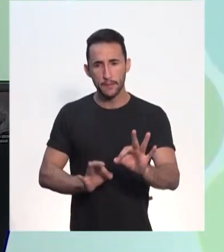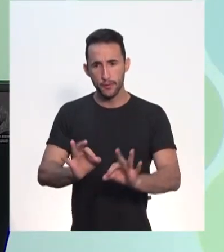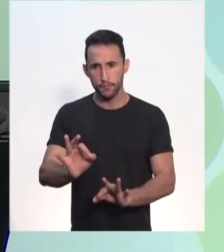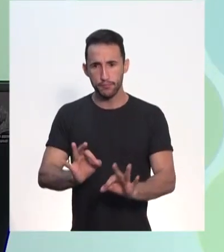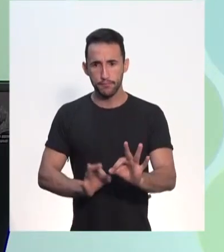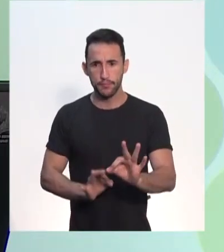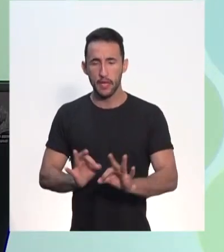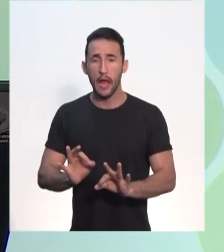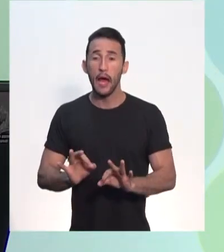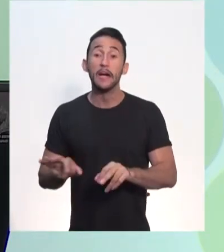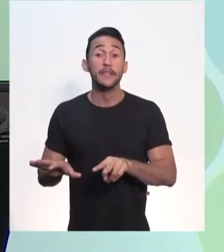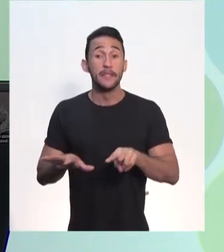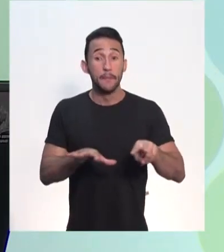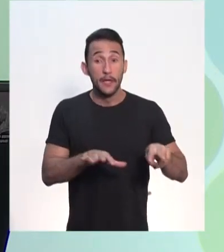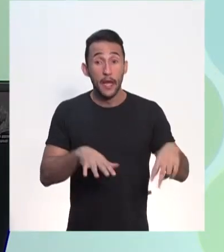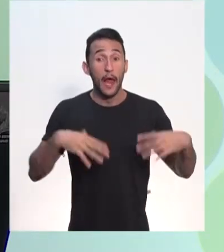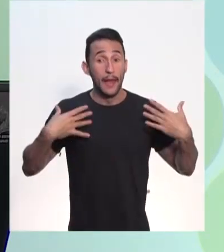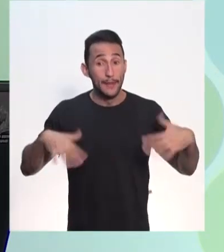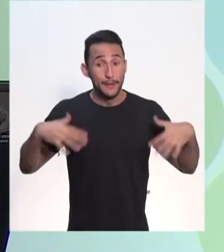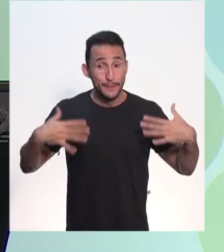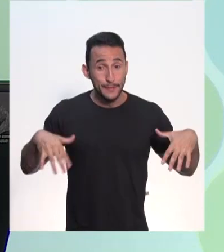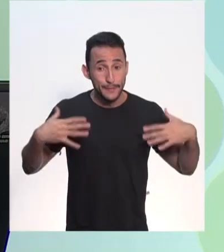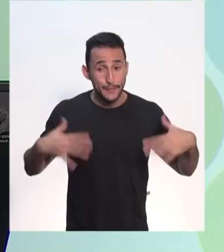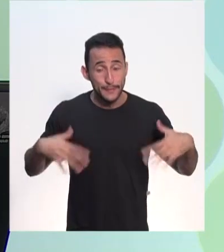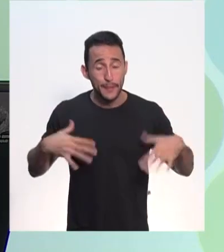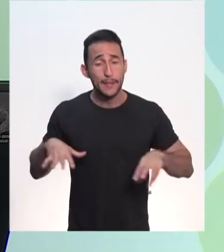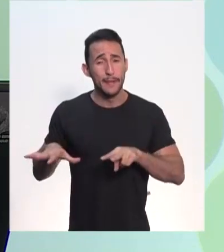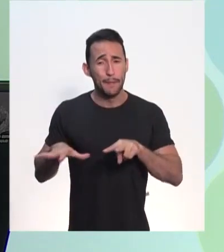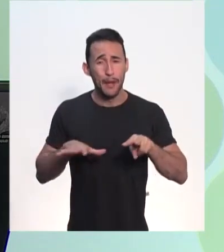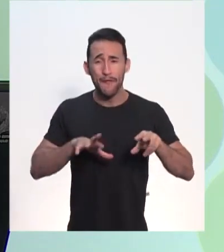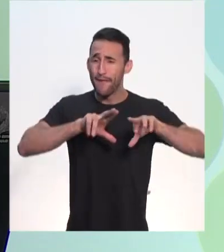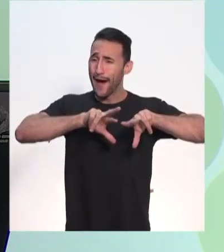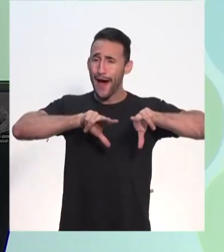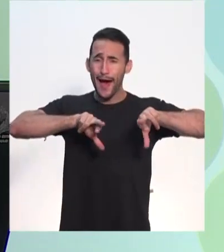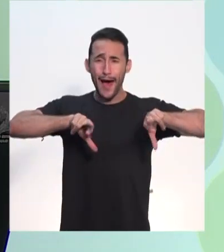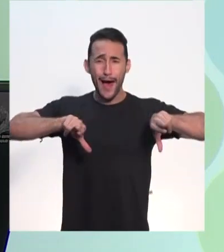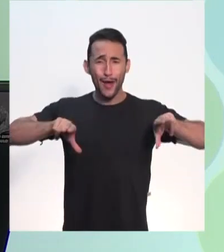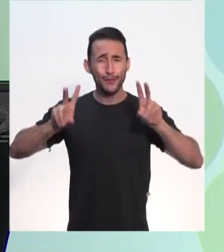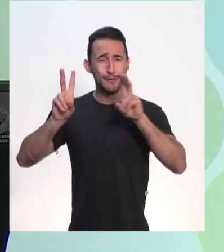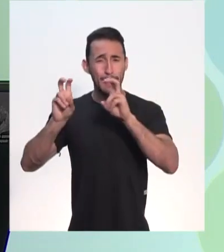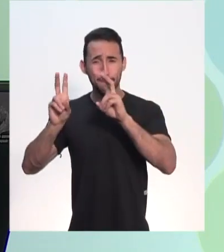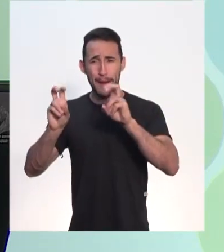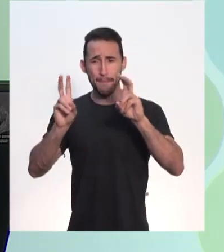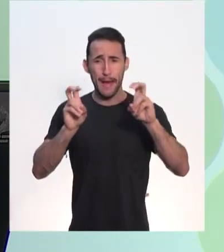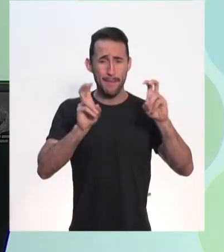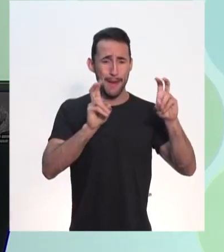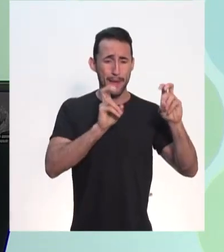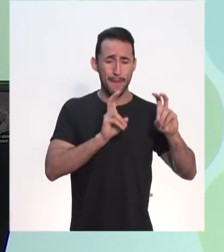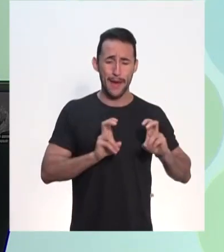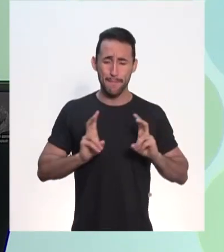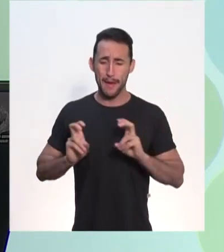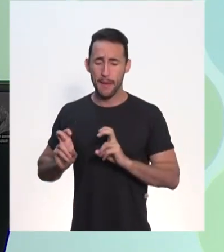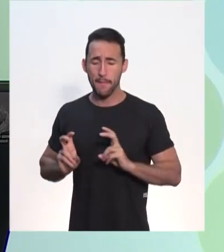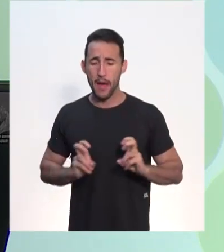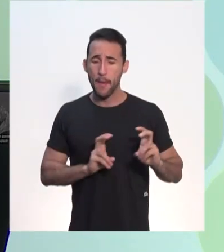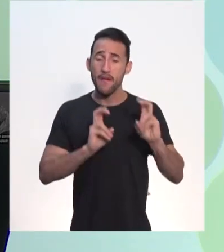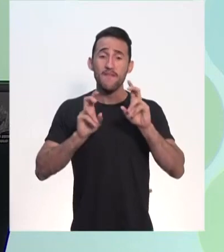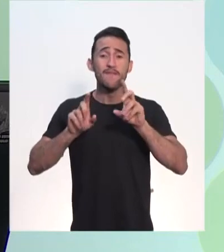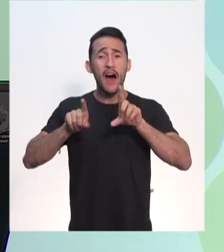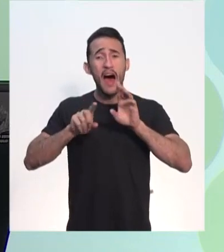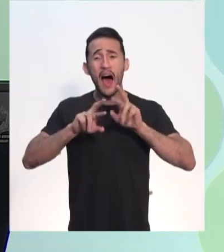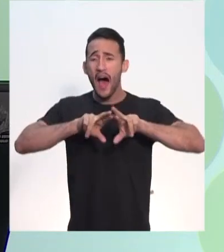estrutura desse nosso bate-papo, tá? Então, o primeiro objetivo que nós destacamos aí, apoiar os professores e gestores